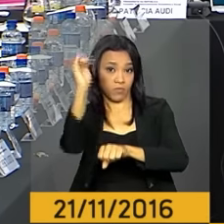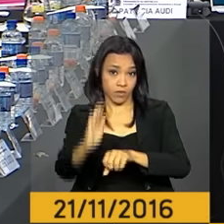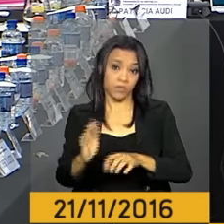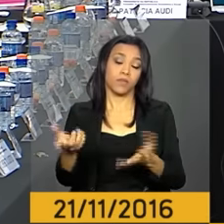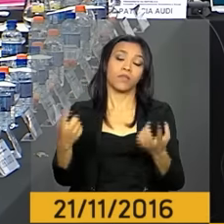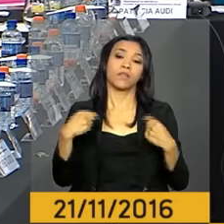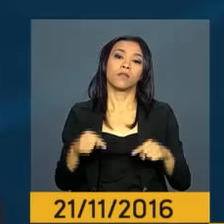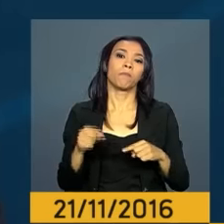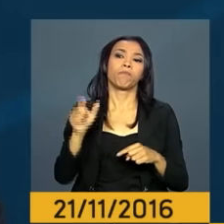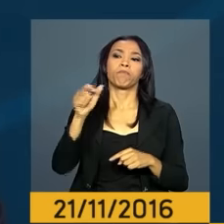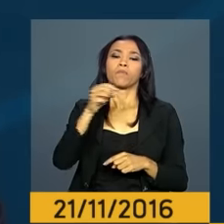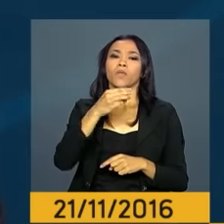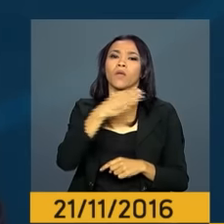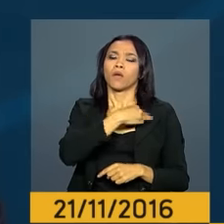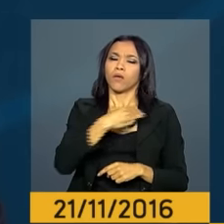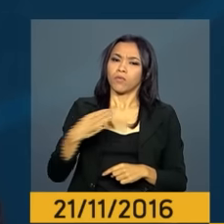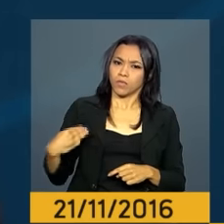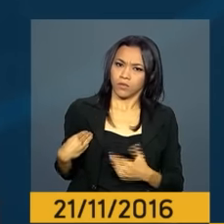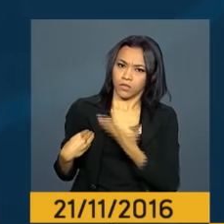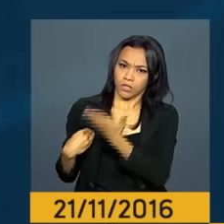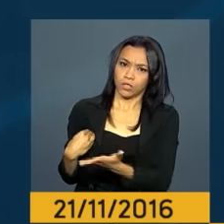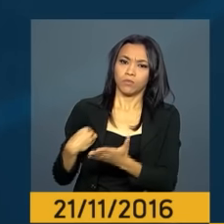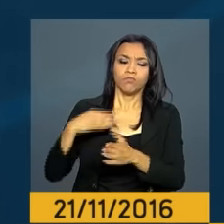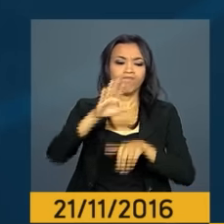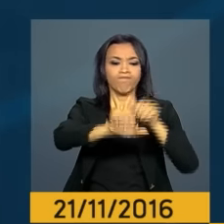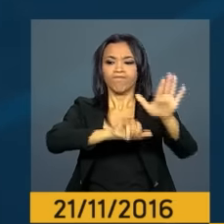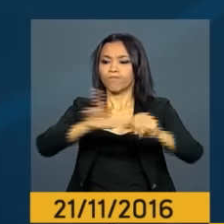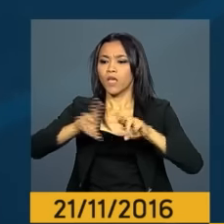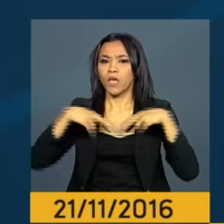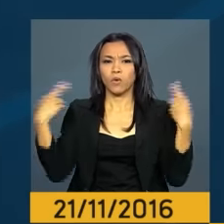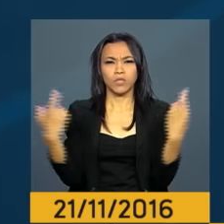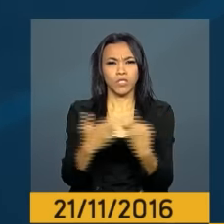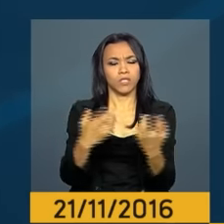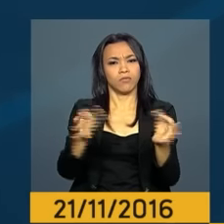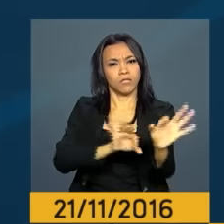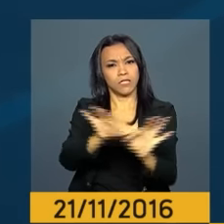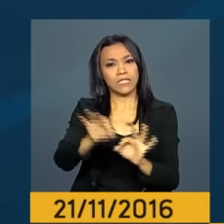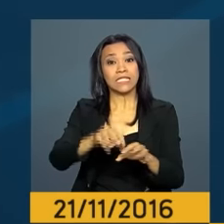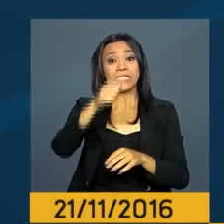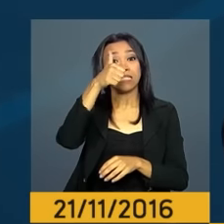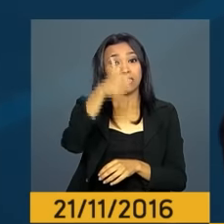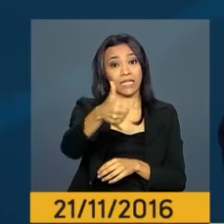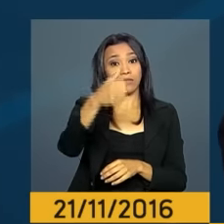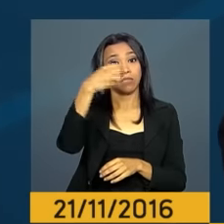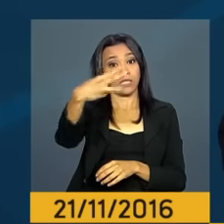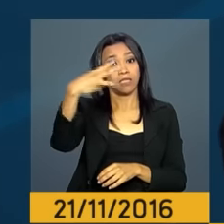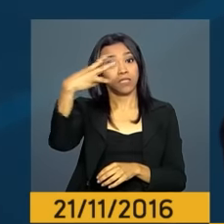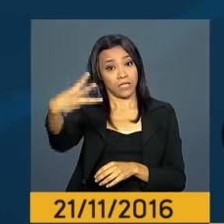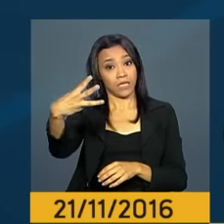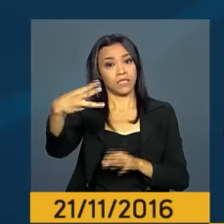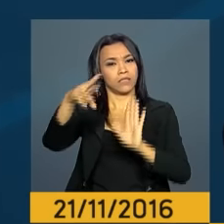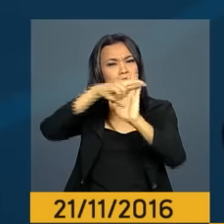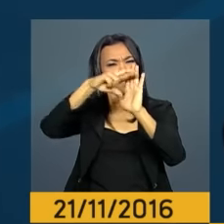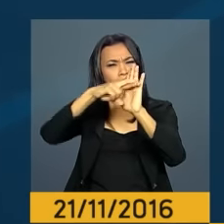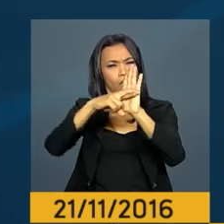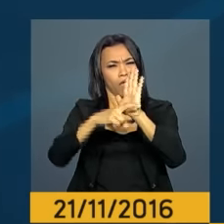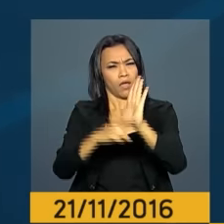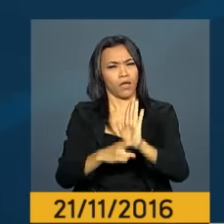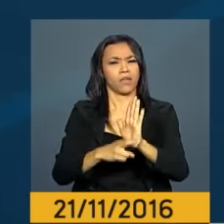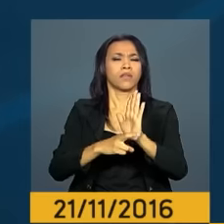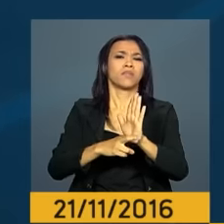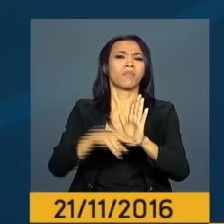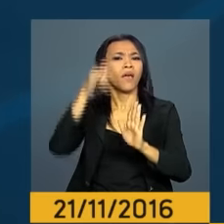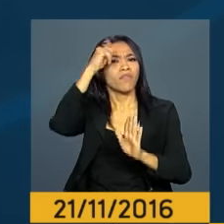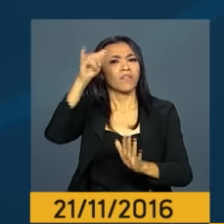Maggi reuniu um grupo e promoveu, acho que 133 medidas de desburocratização, ou